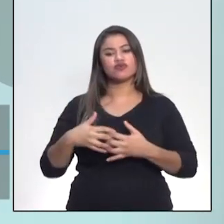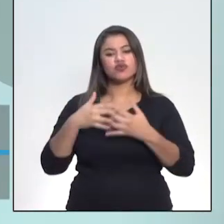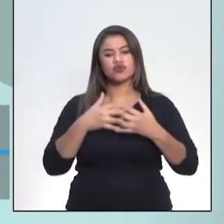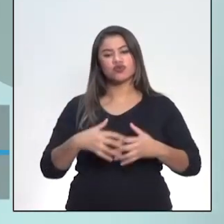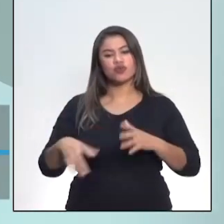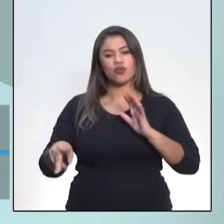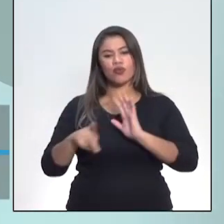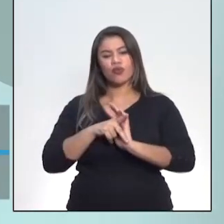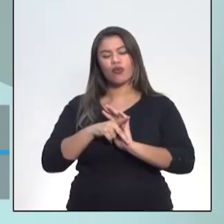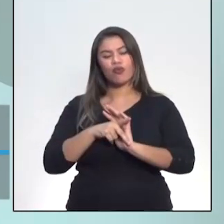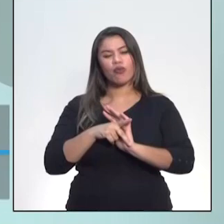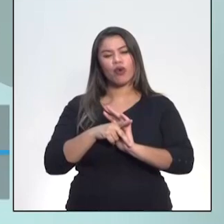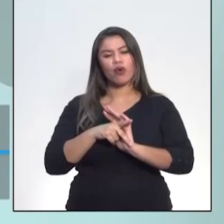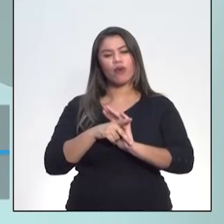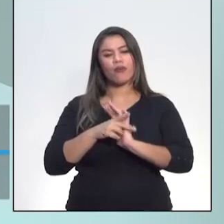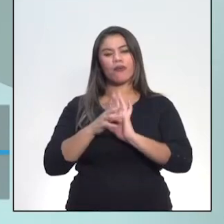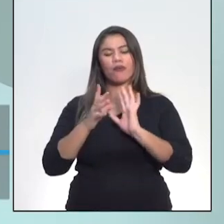que